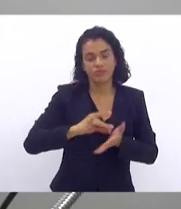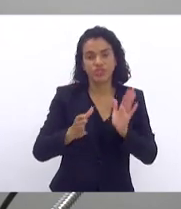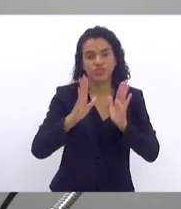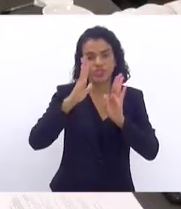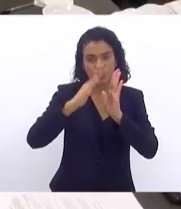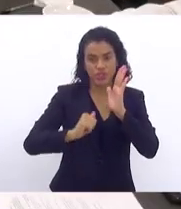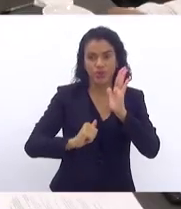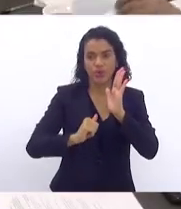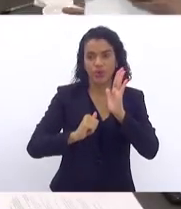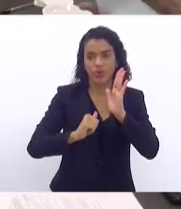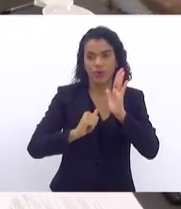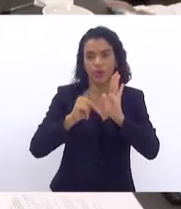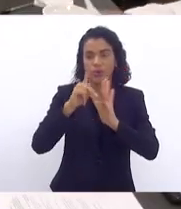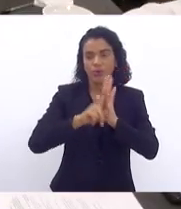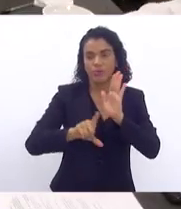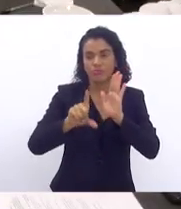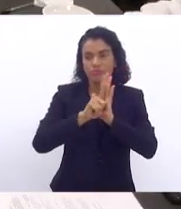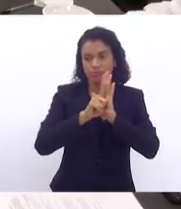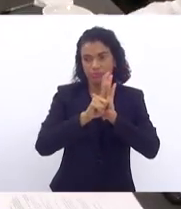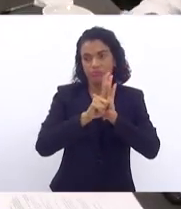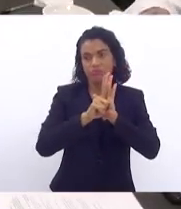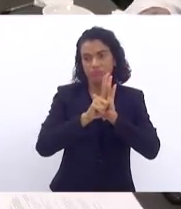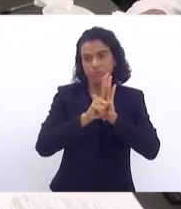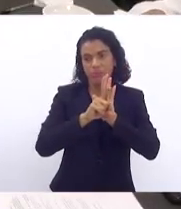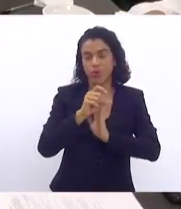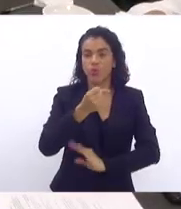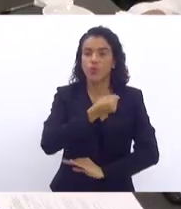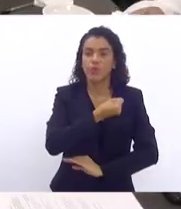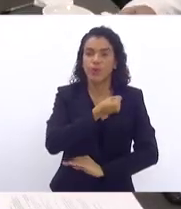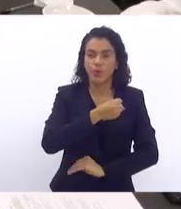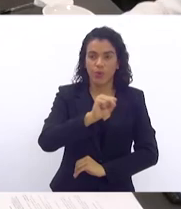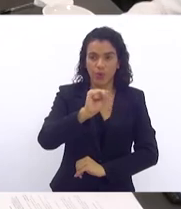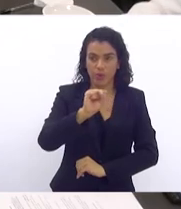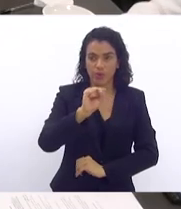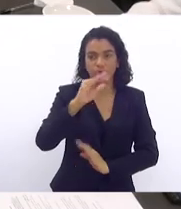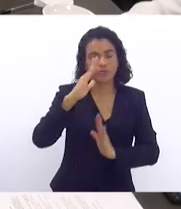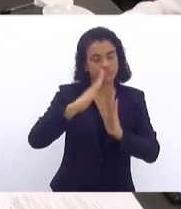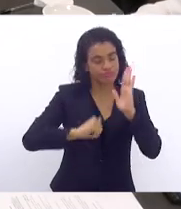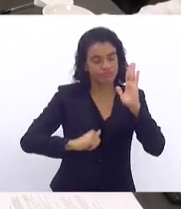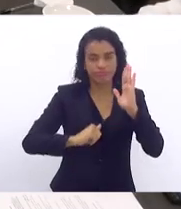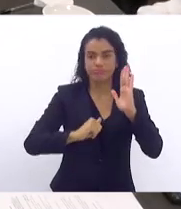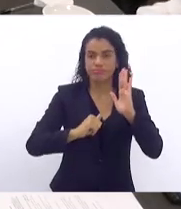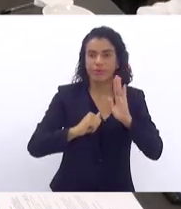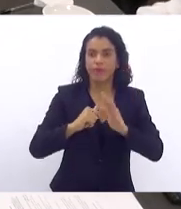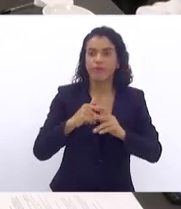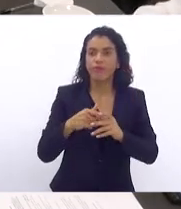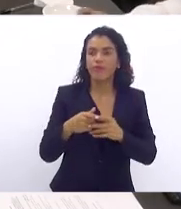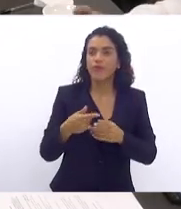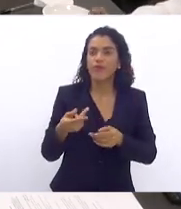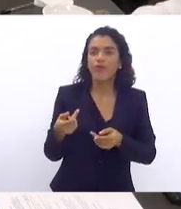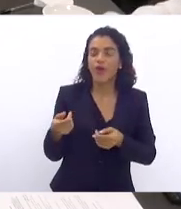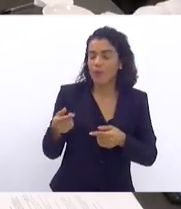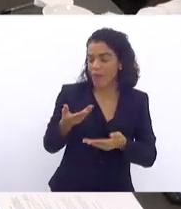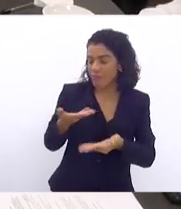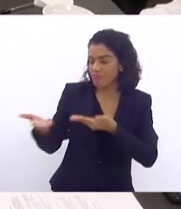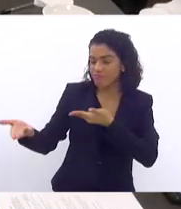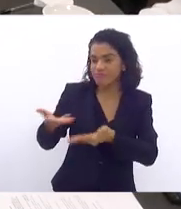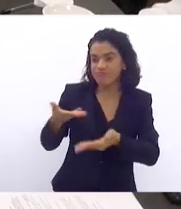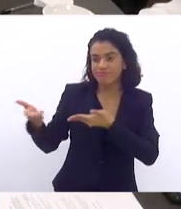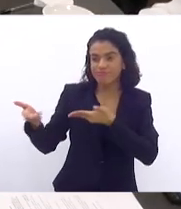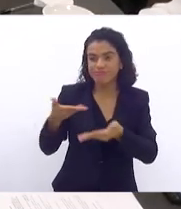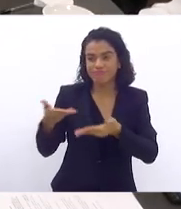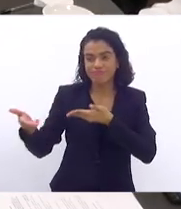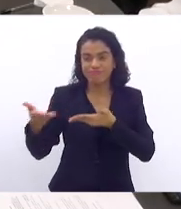definitivo o projeto item 8. O 8 da pauta? O 8 da pauta. Foi uma dobradinha do bem que eu e o deputado Fred